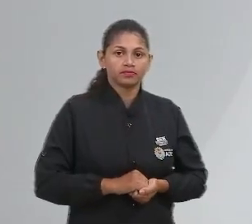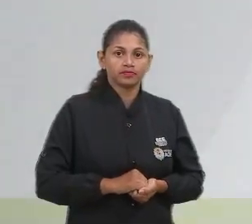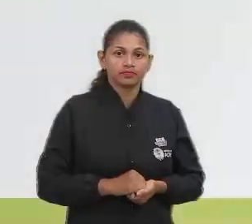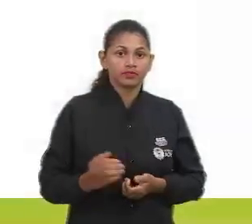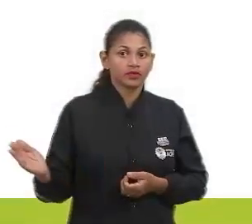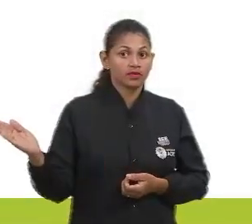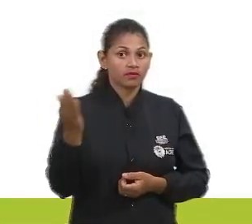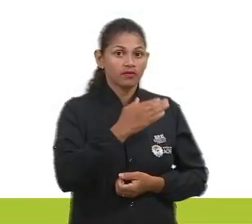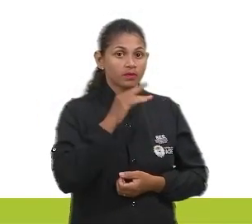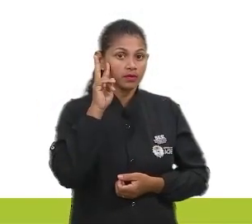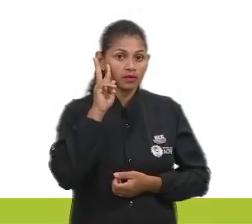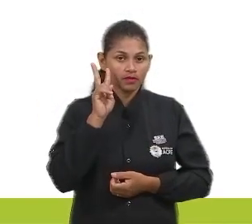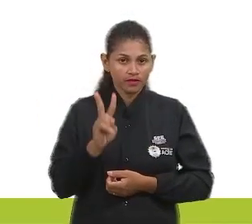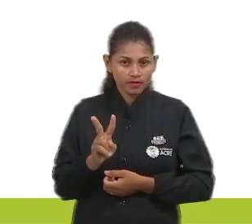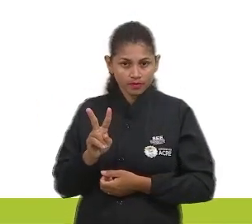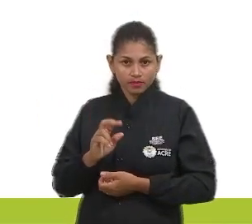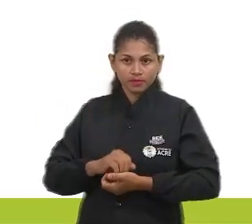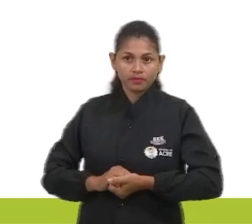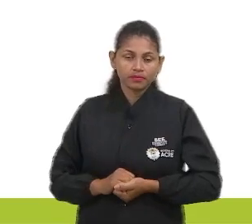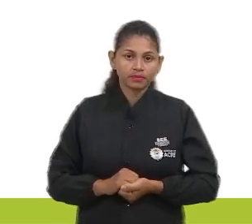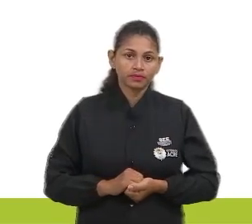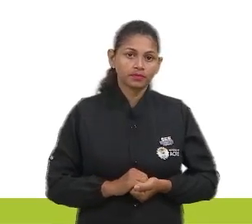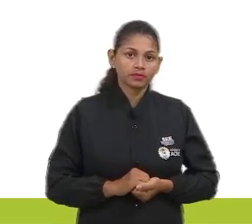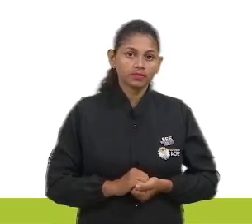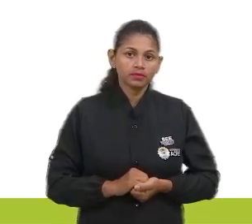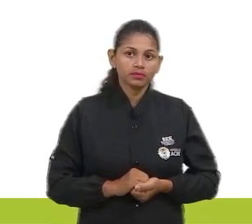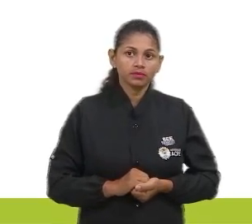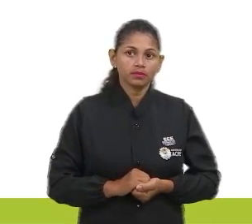aqui quais são os eixos estruturantes.